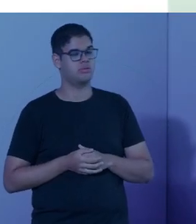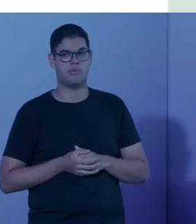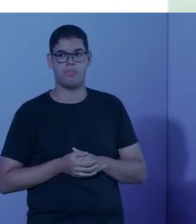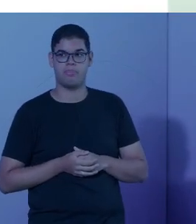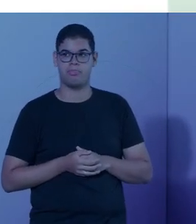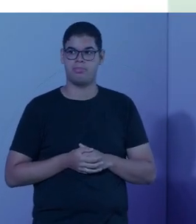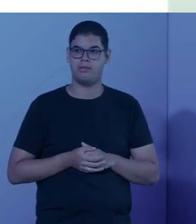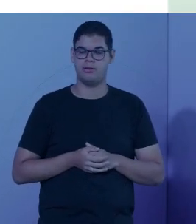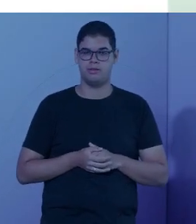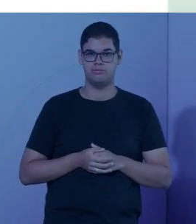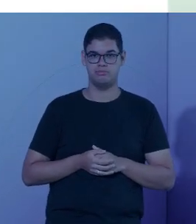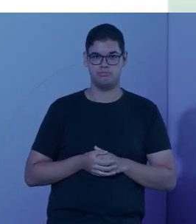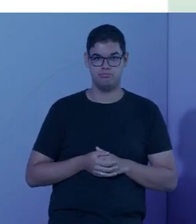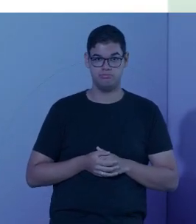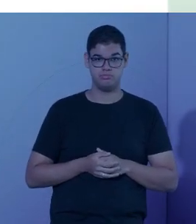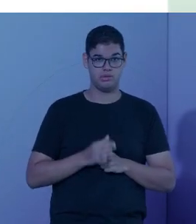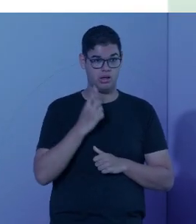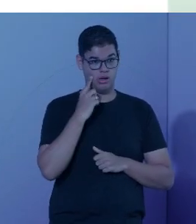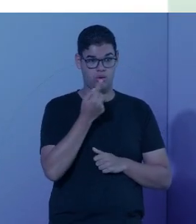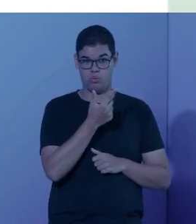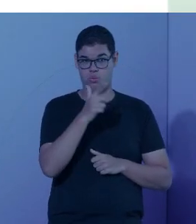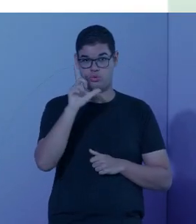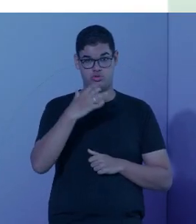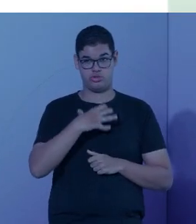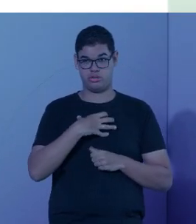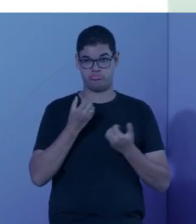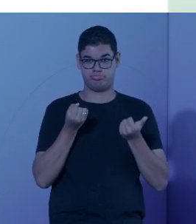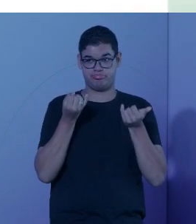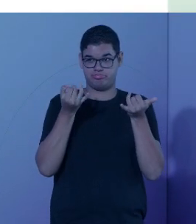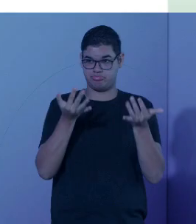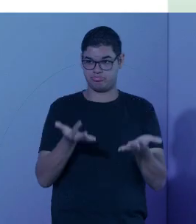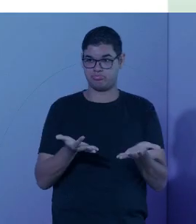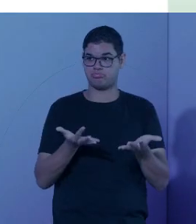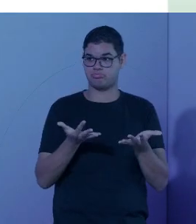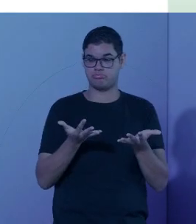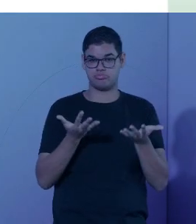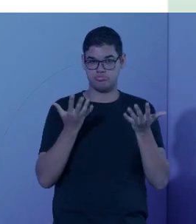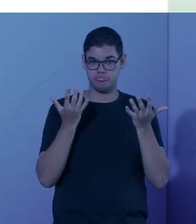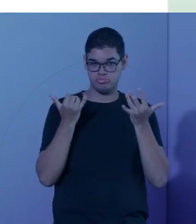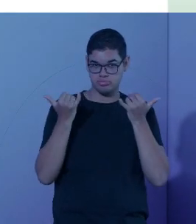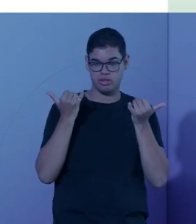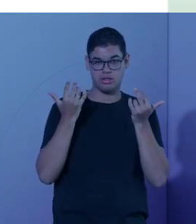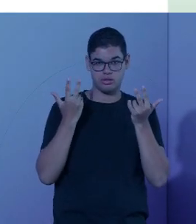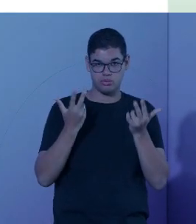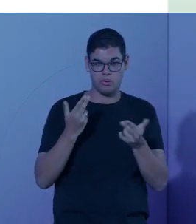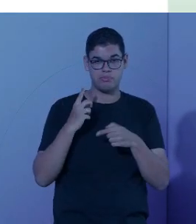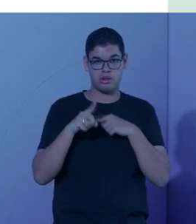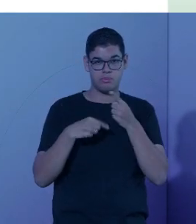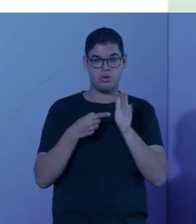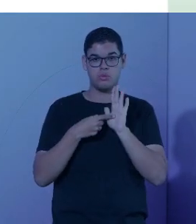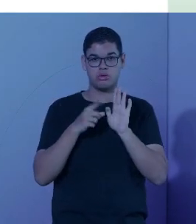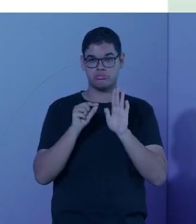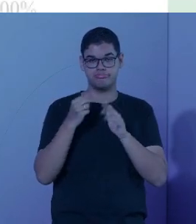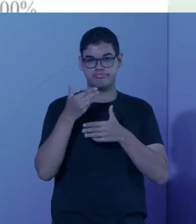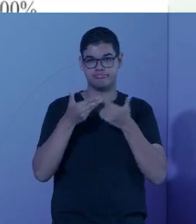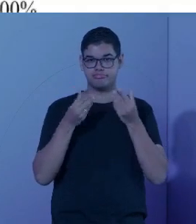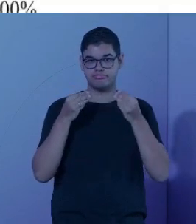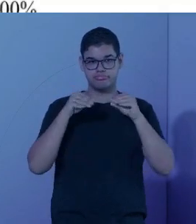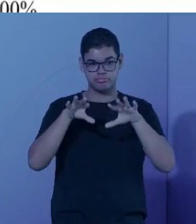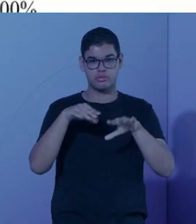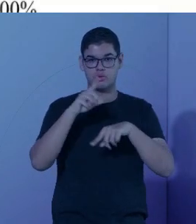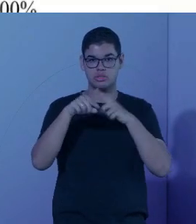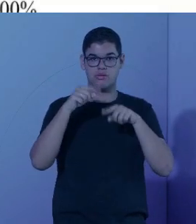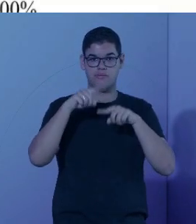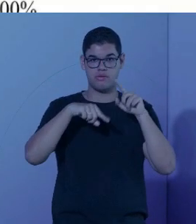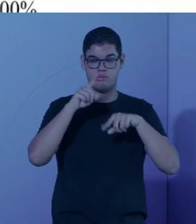Aqui é uma outra forma de apresentação desse mesmo dado, né? E aqui eu destaco depois para vocês, vou deixar para vocês verem esse